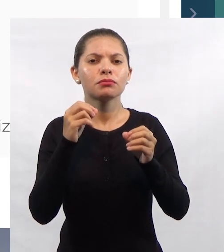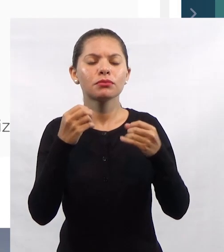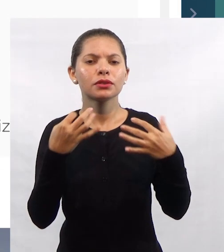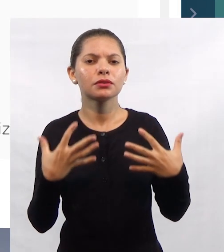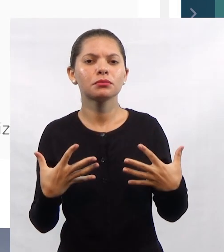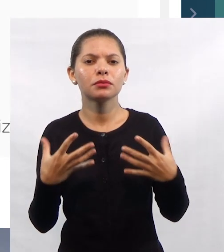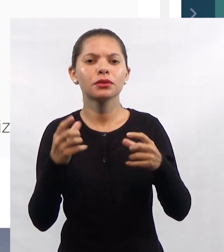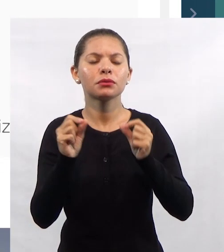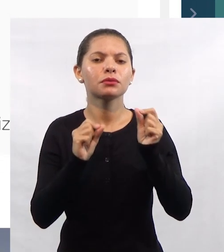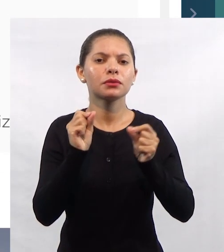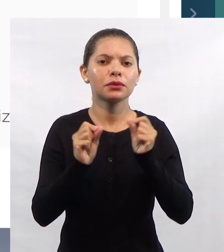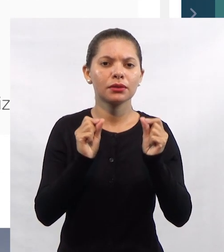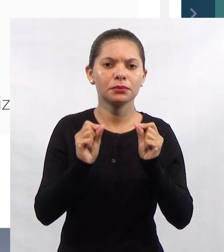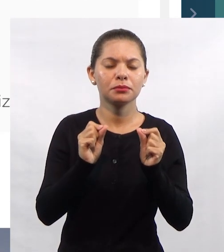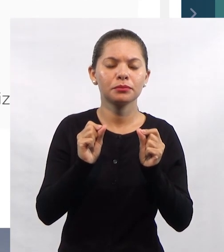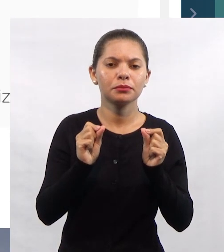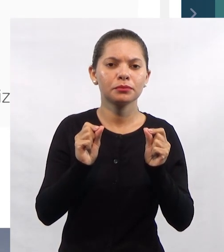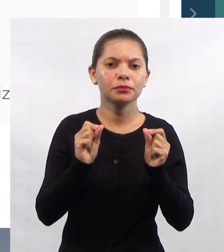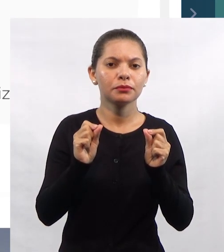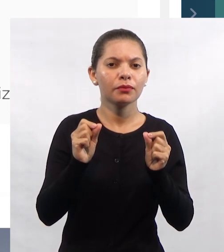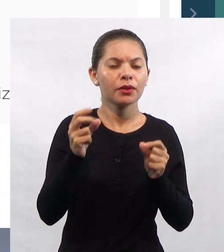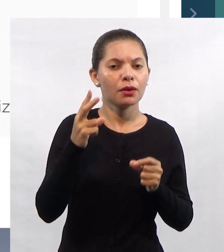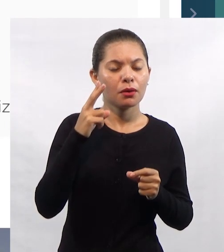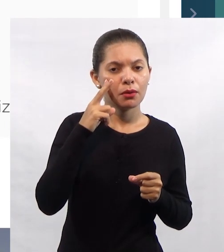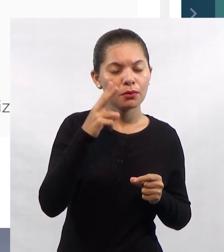quê? Coisas que a gente pode